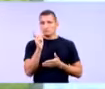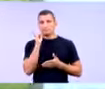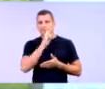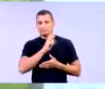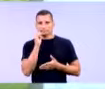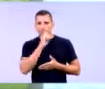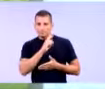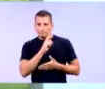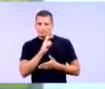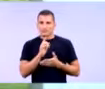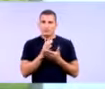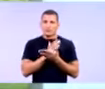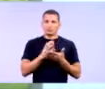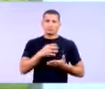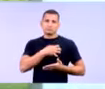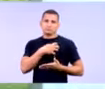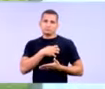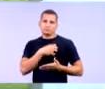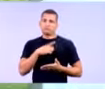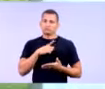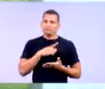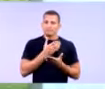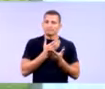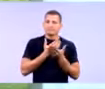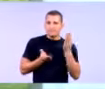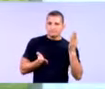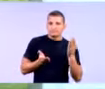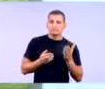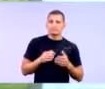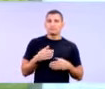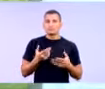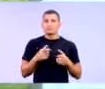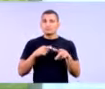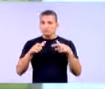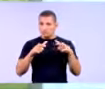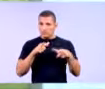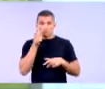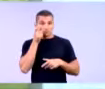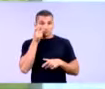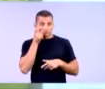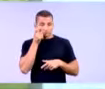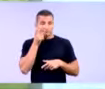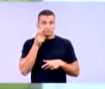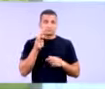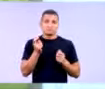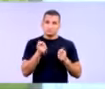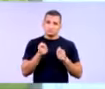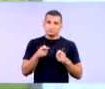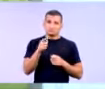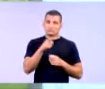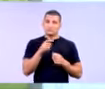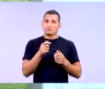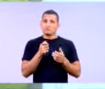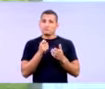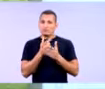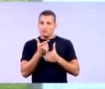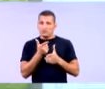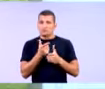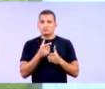falha, algum sentido se perde. Então, para trabalhos científicos, vale aí você pagar um revisor da